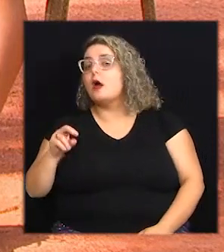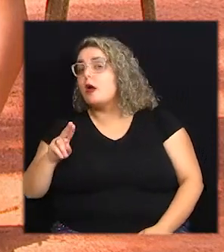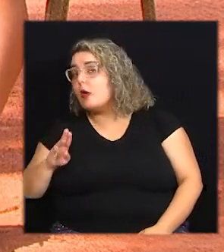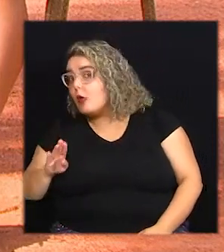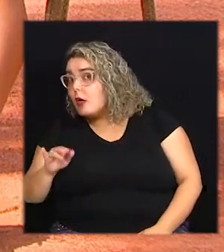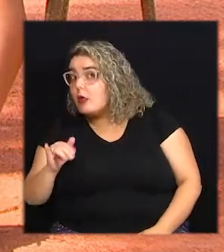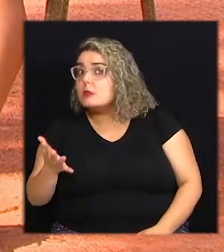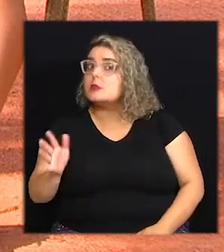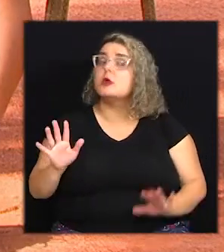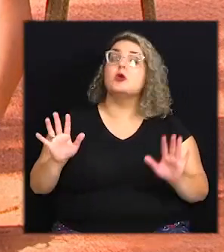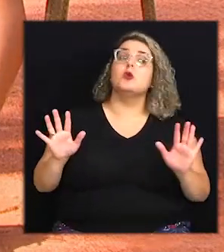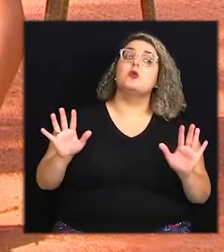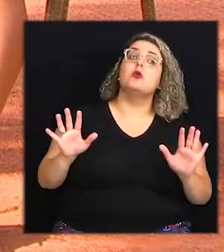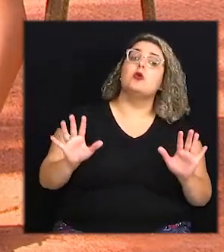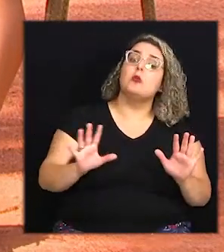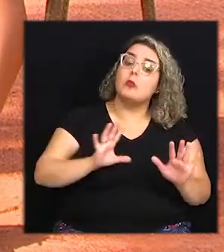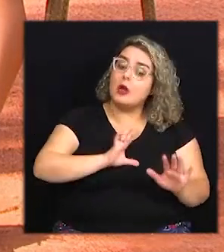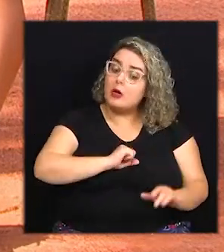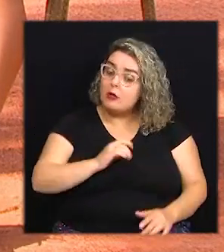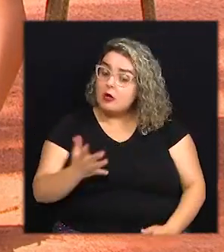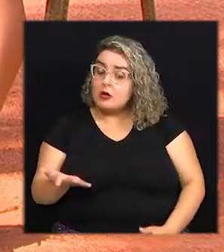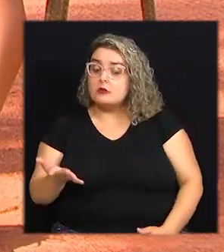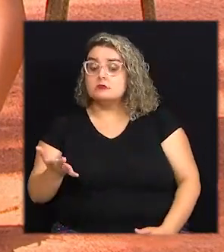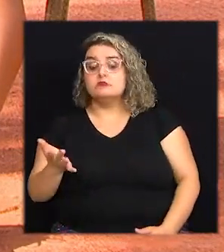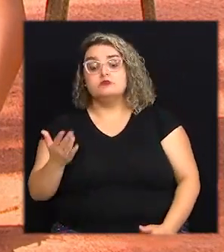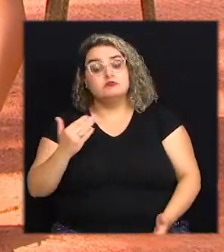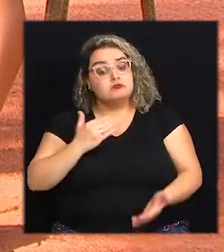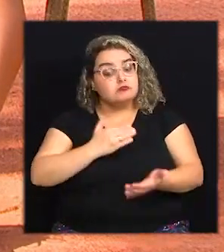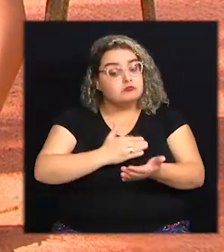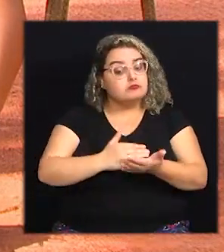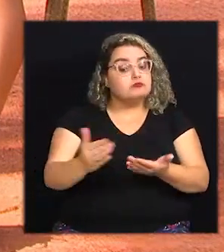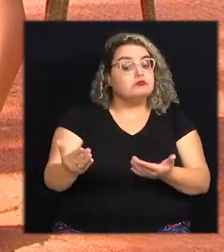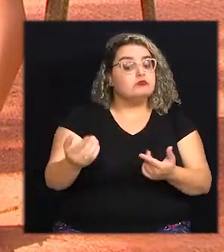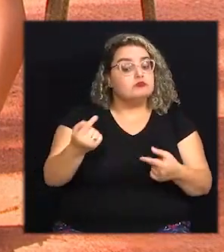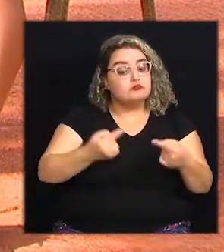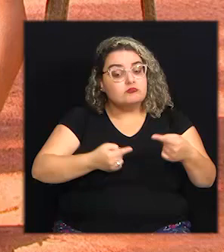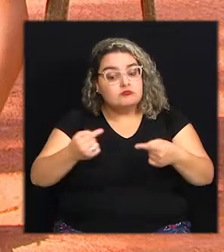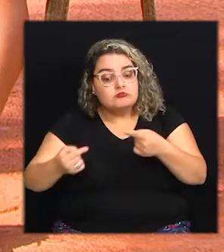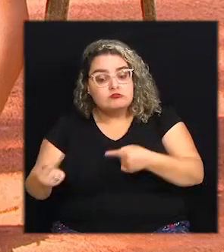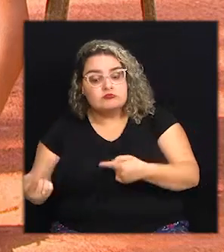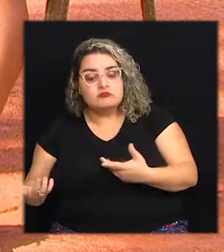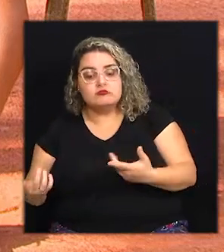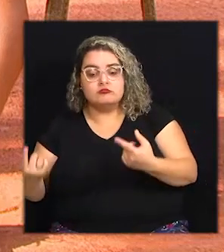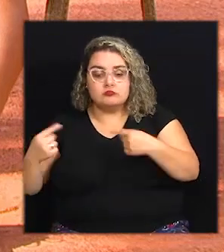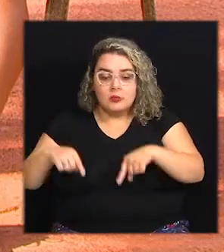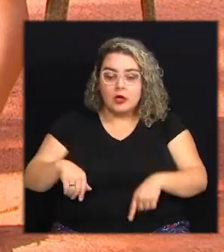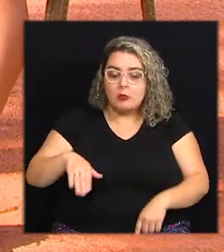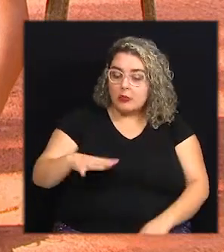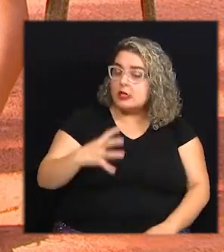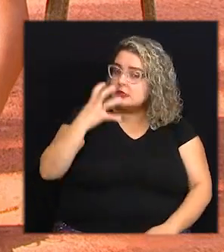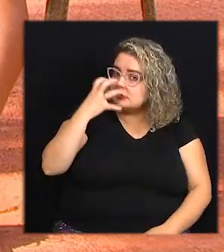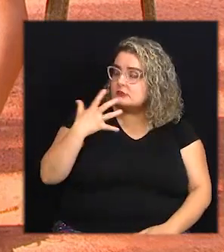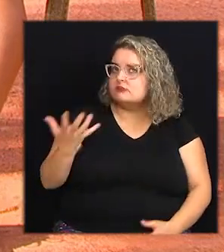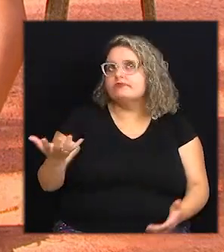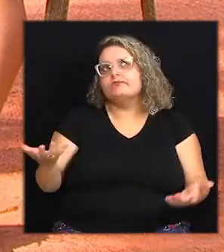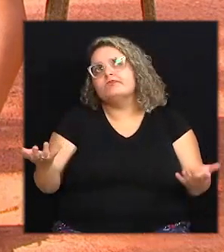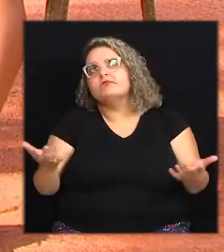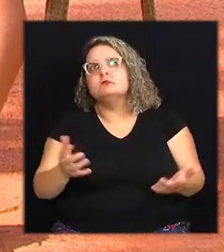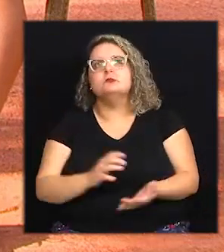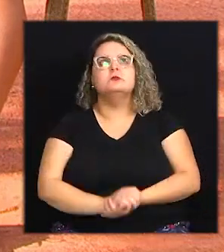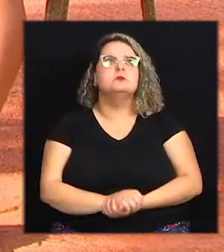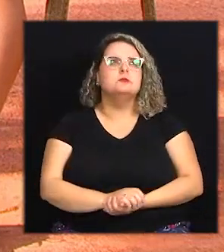que você falou, opa, tô gostando disso, começou a disputar torneio e começou a ficar mais sério? Cara,